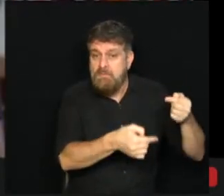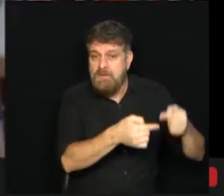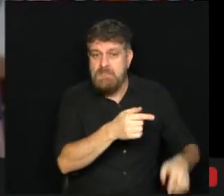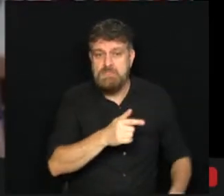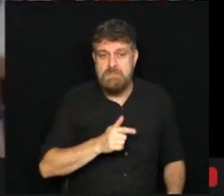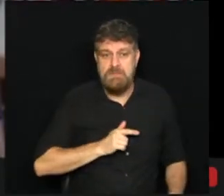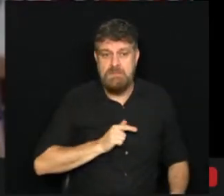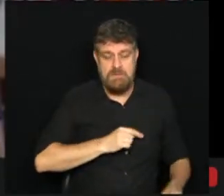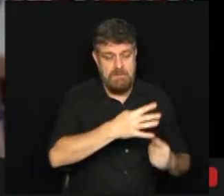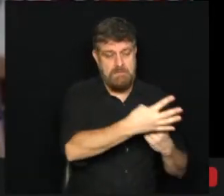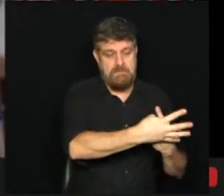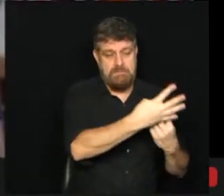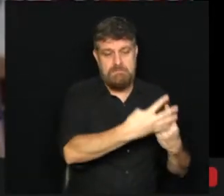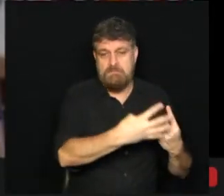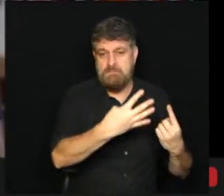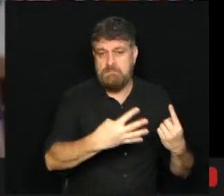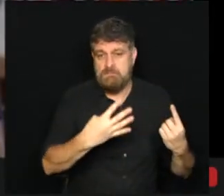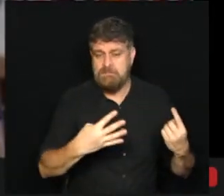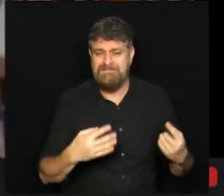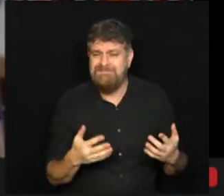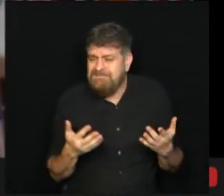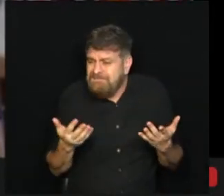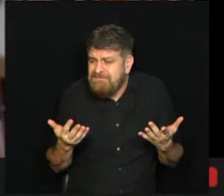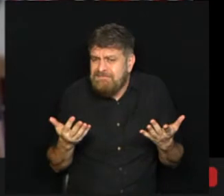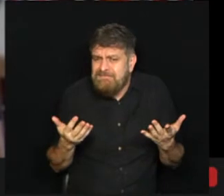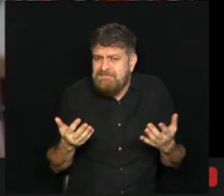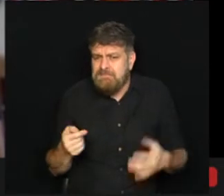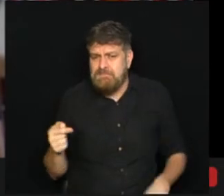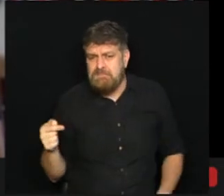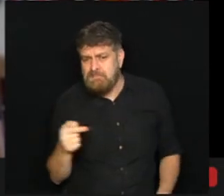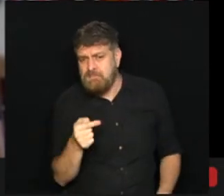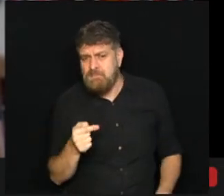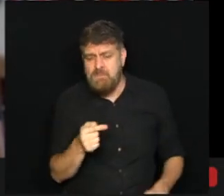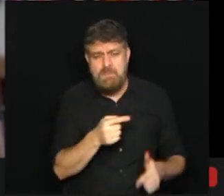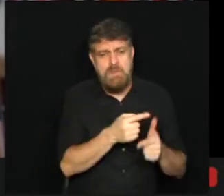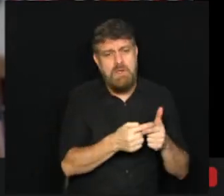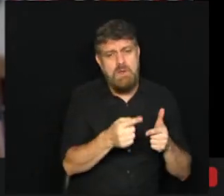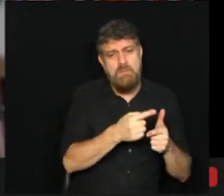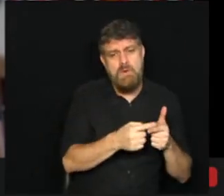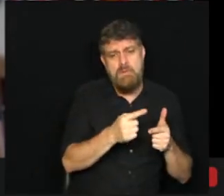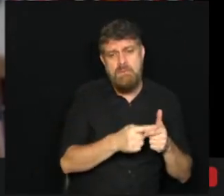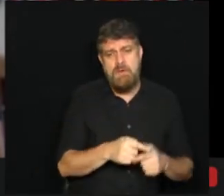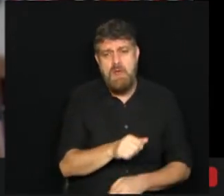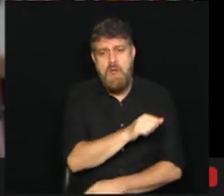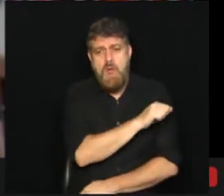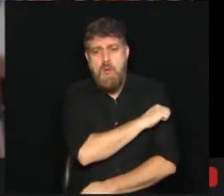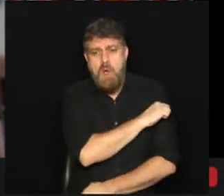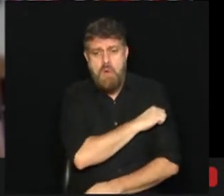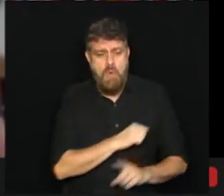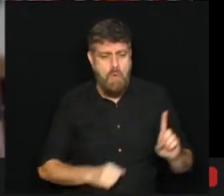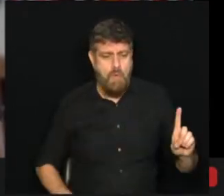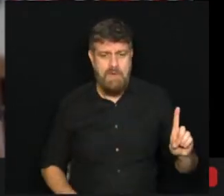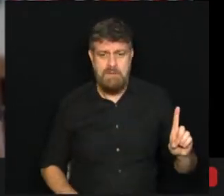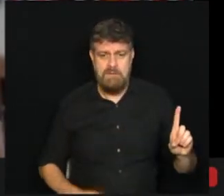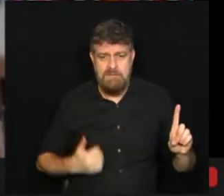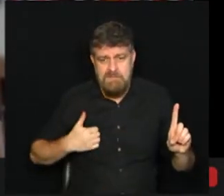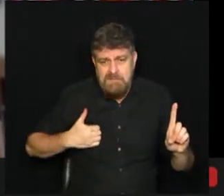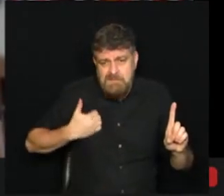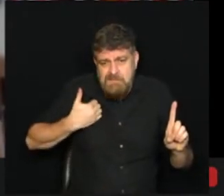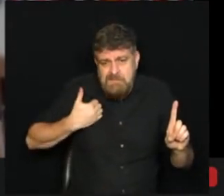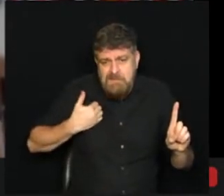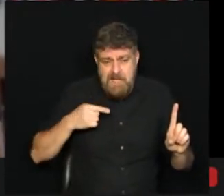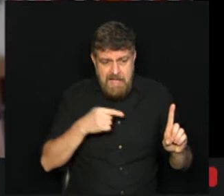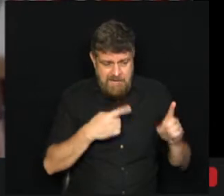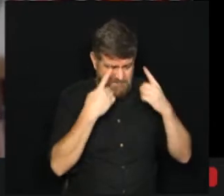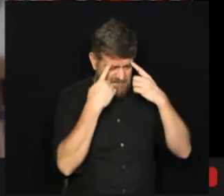esse tema fosse tratado, ou seja, uma situação em que o menino é constrangido, ele é